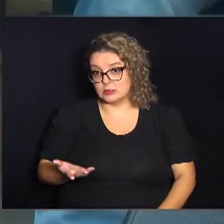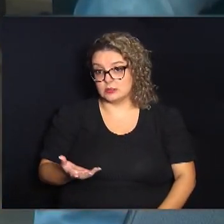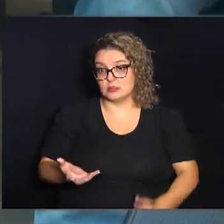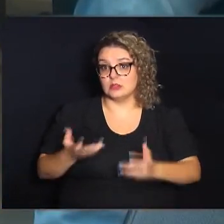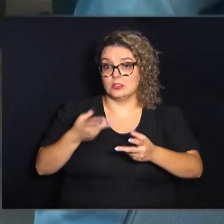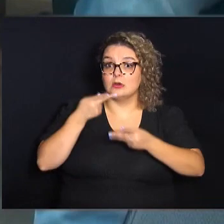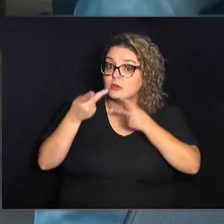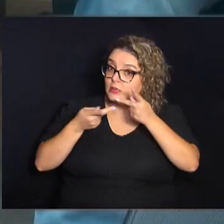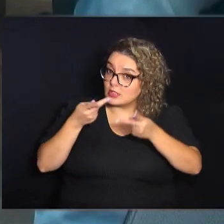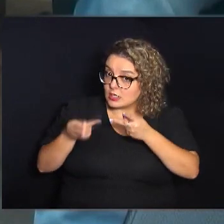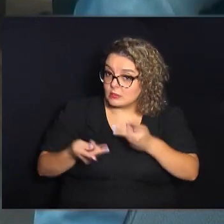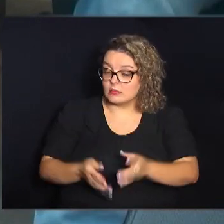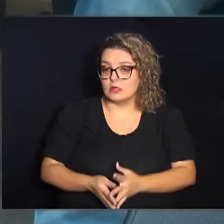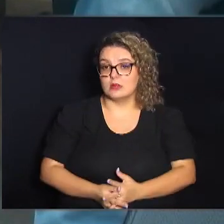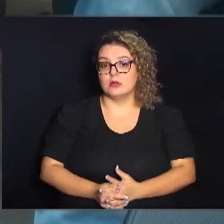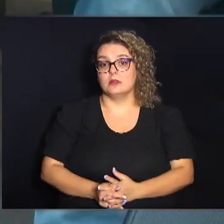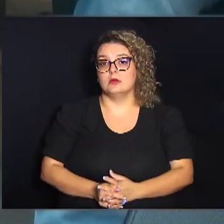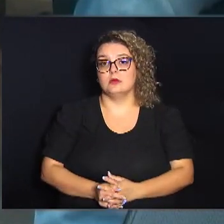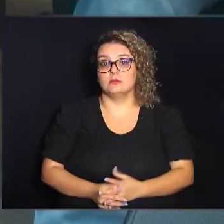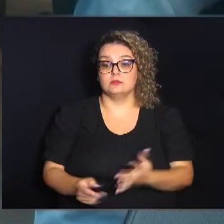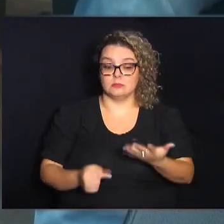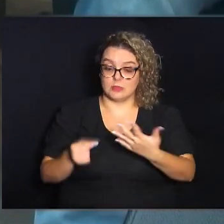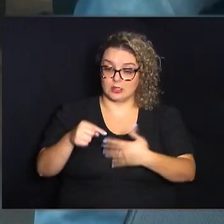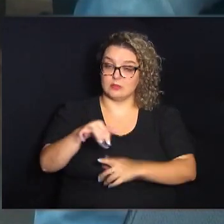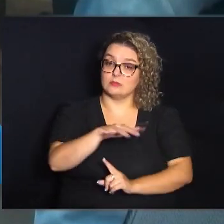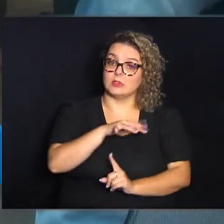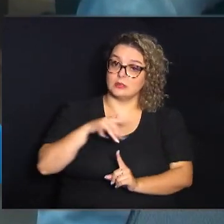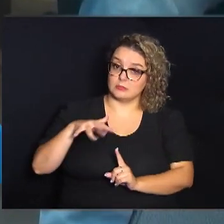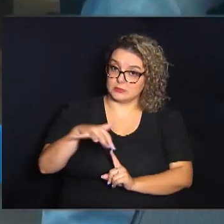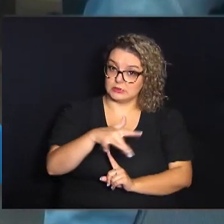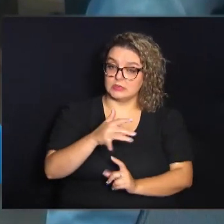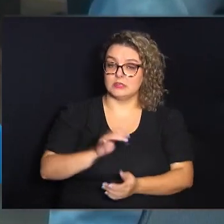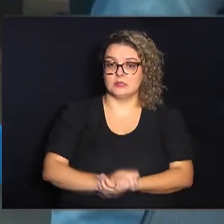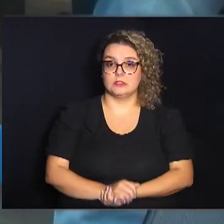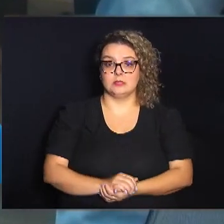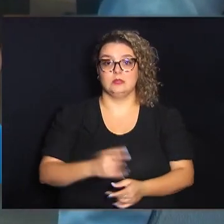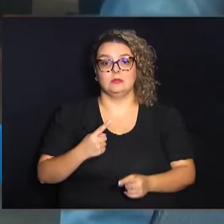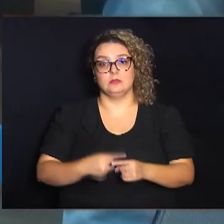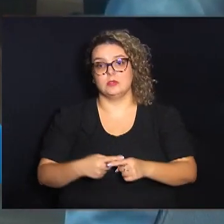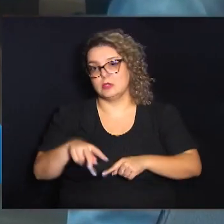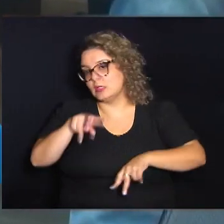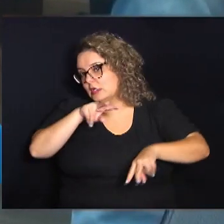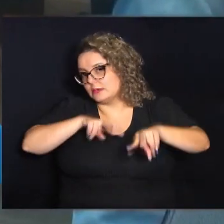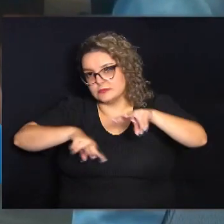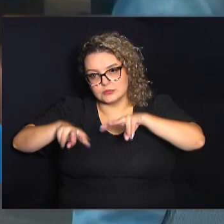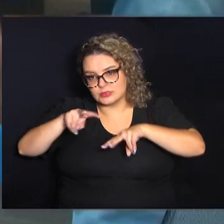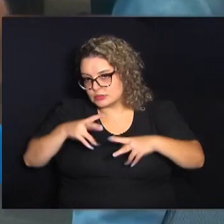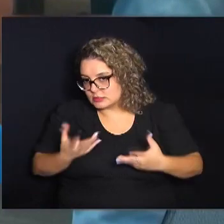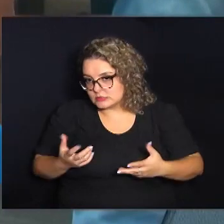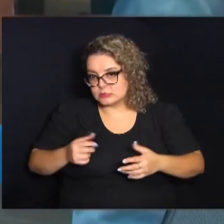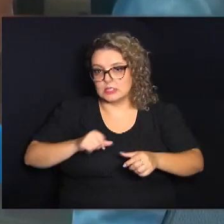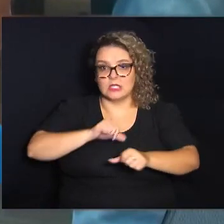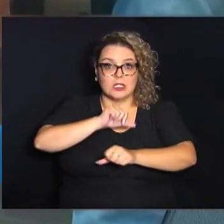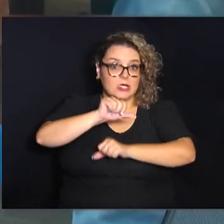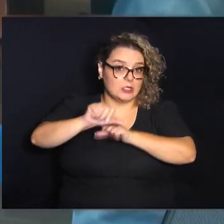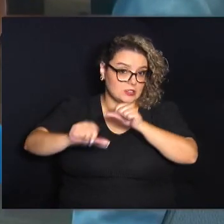as demandas das questões ambientais, porque visivelmente as